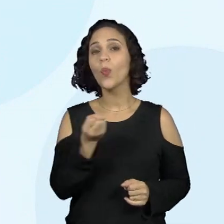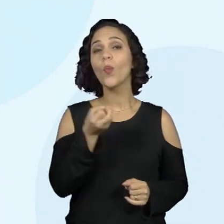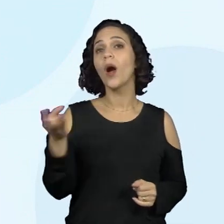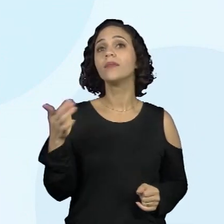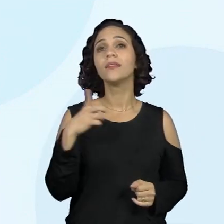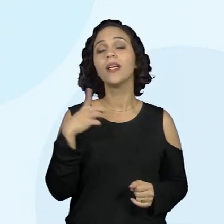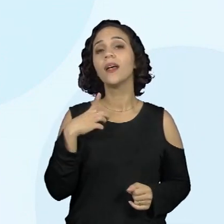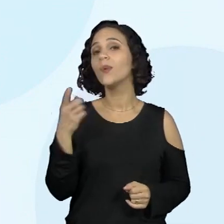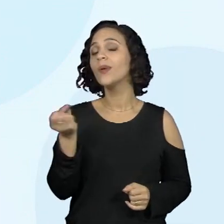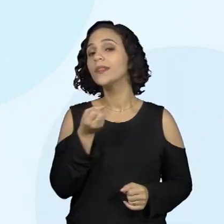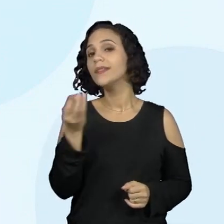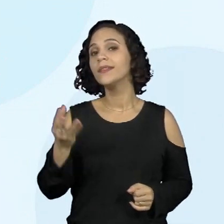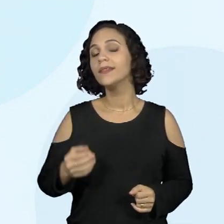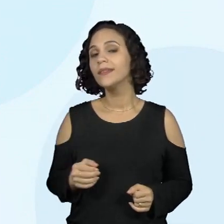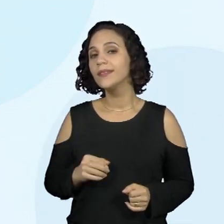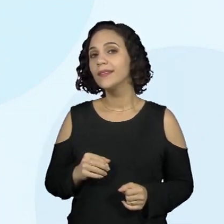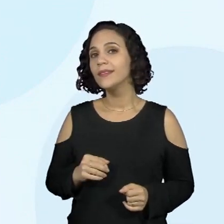tem?